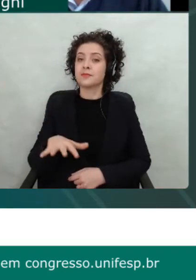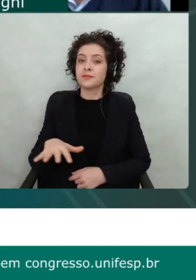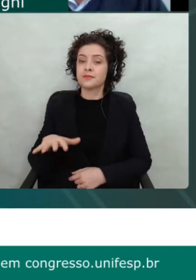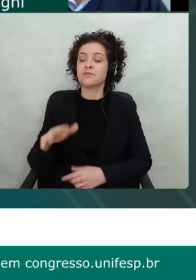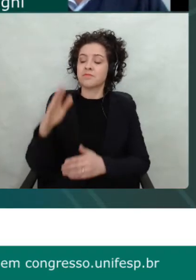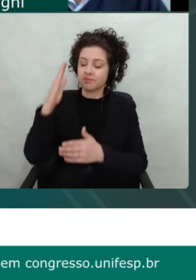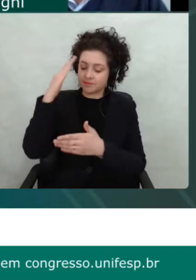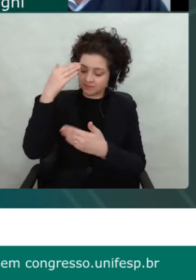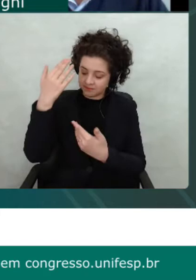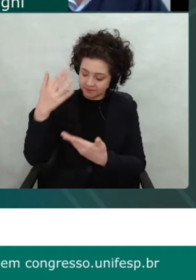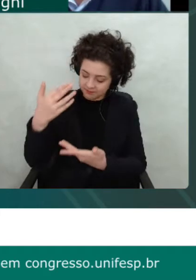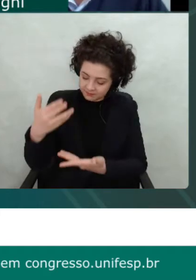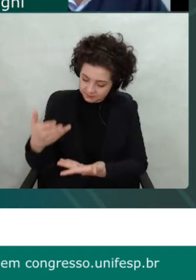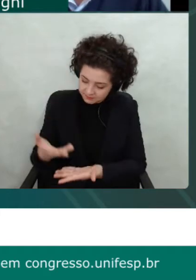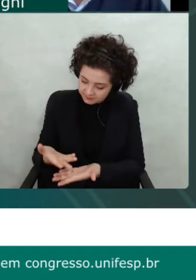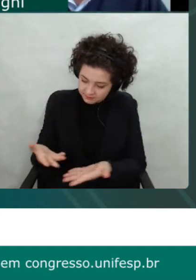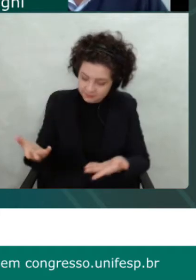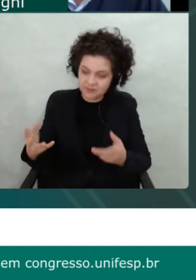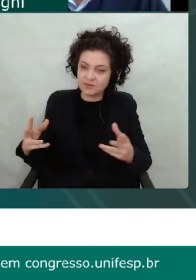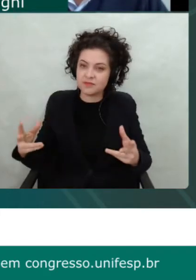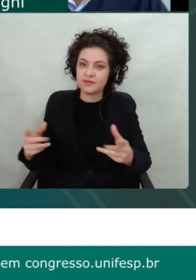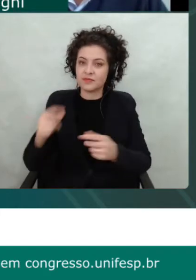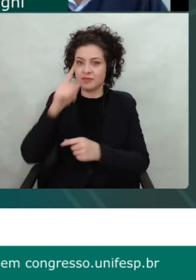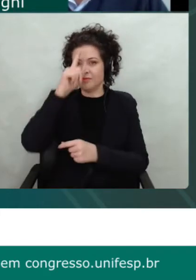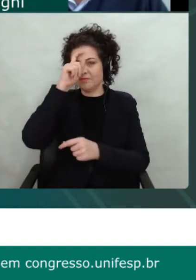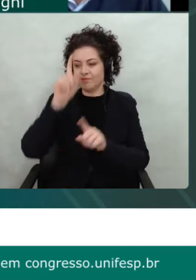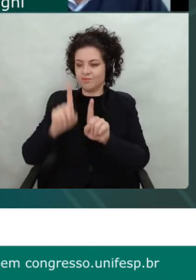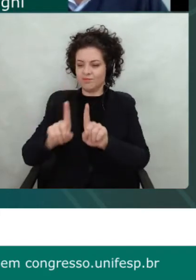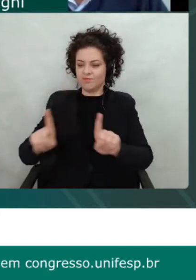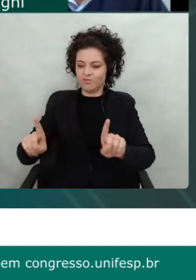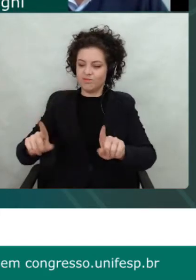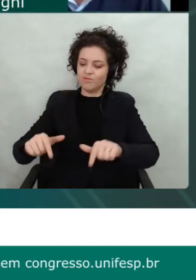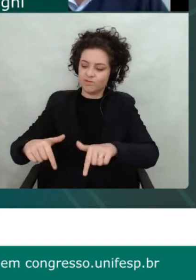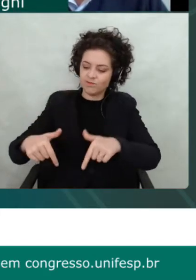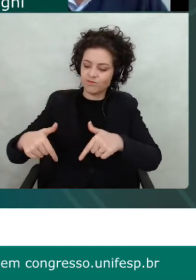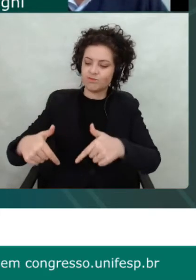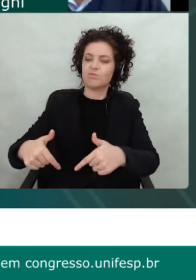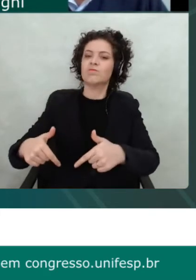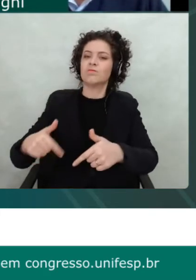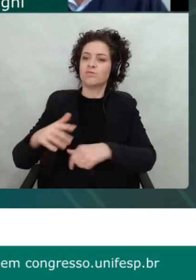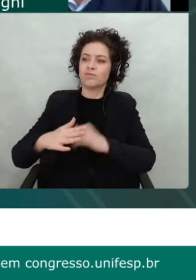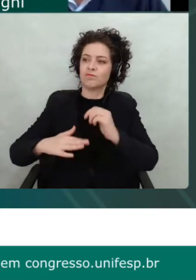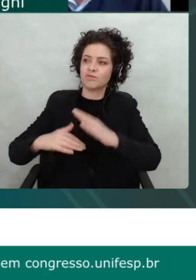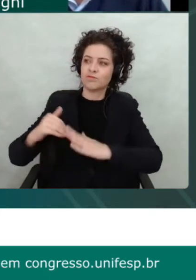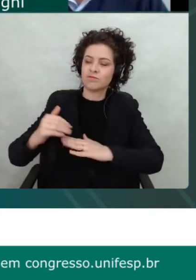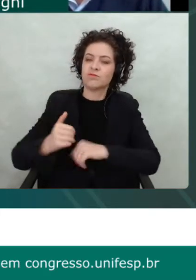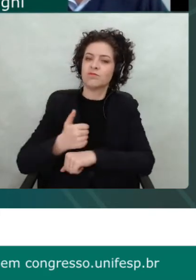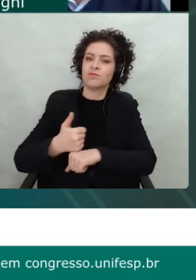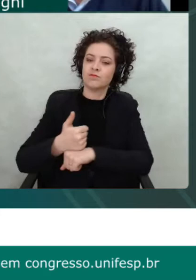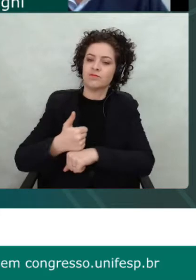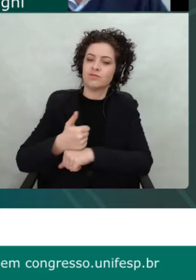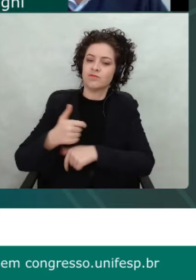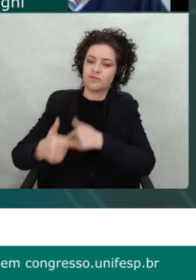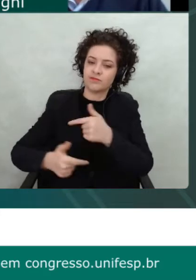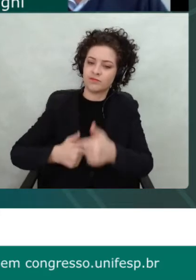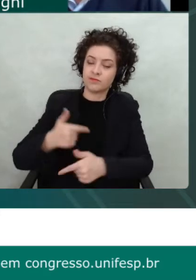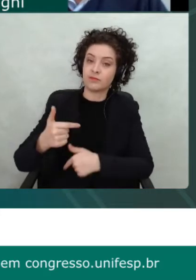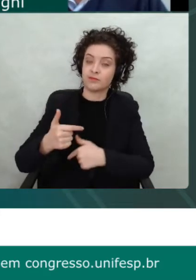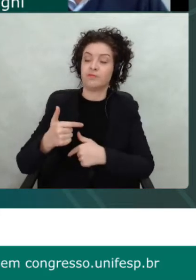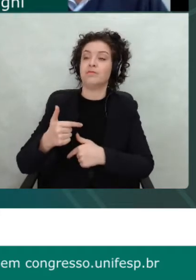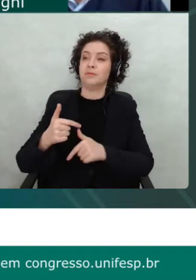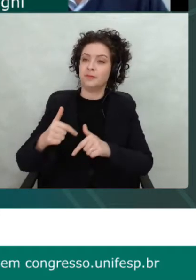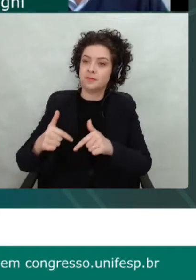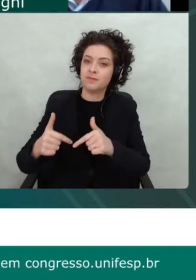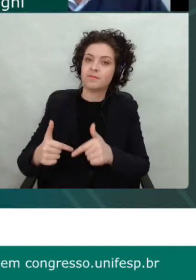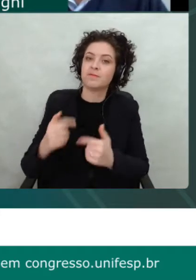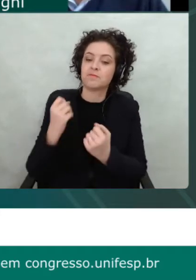a toda a linha de frente do Hospital São Paulo, que está trabalhando arduamente aí neste momento, e ela representa